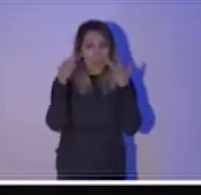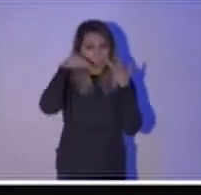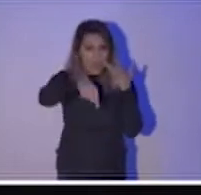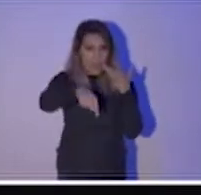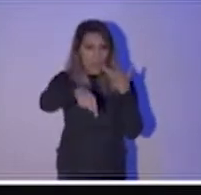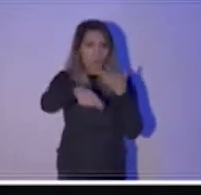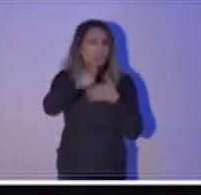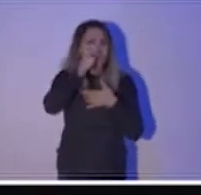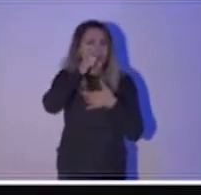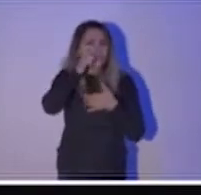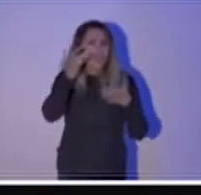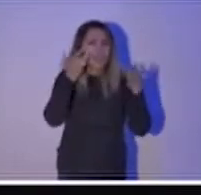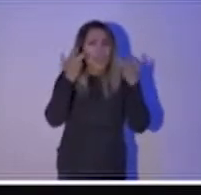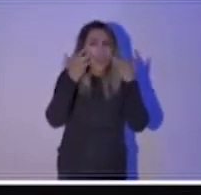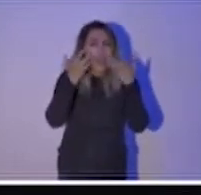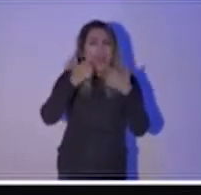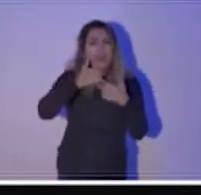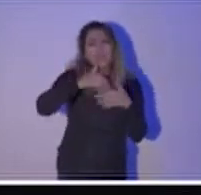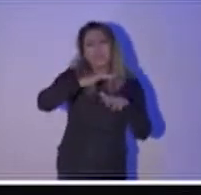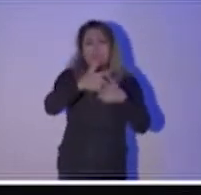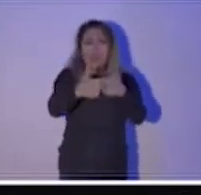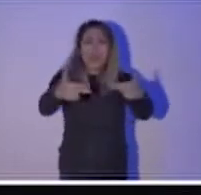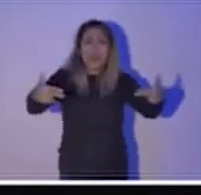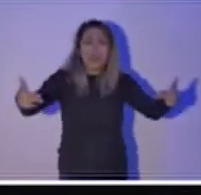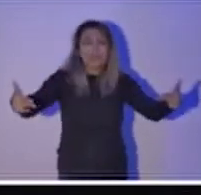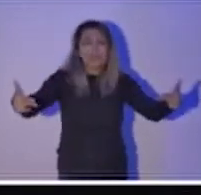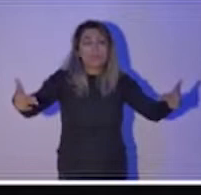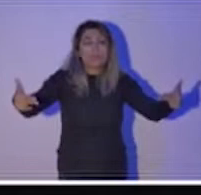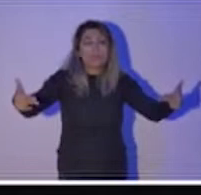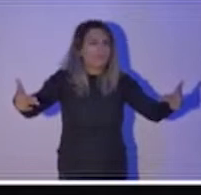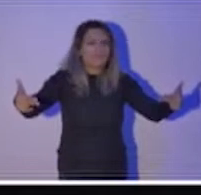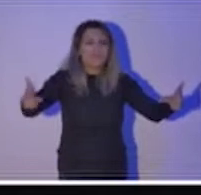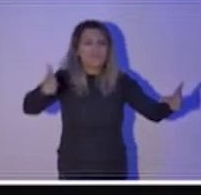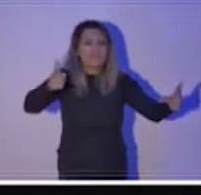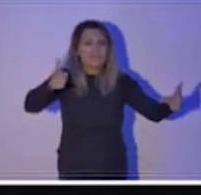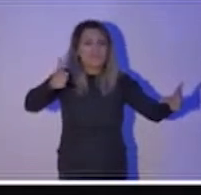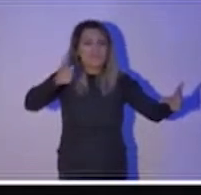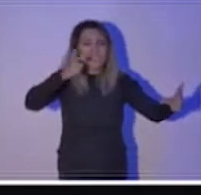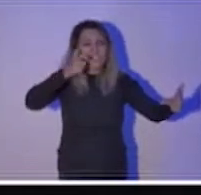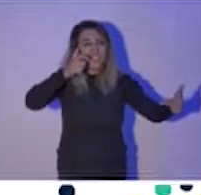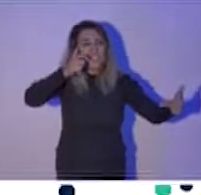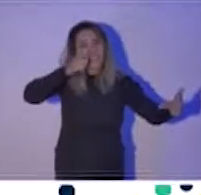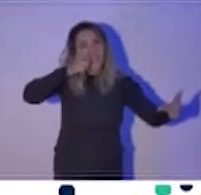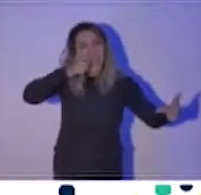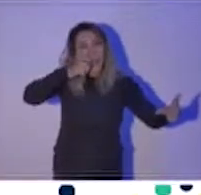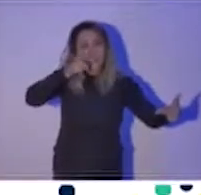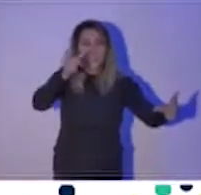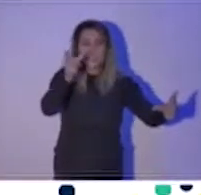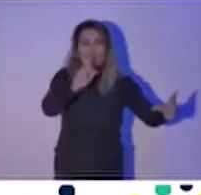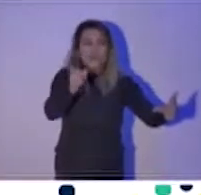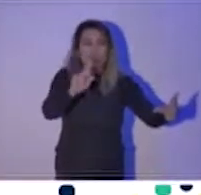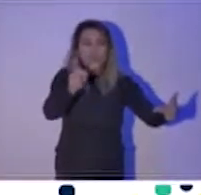para assistir uma peça teatral. Eu fui ser a Maribel, dos olhos cor de mel, raptada